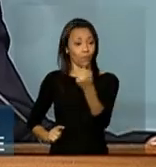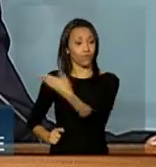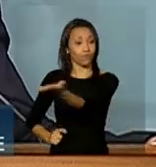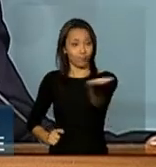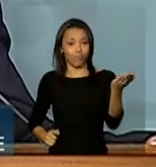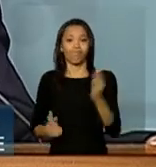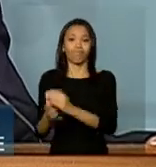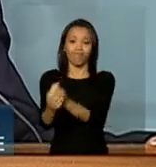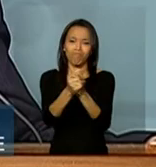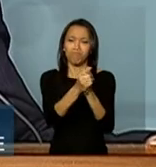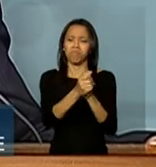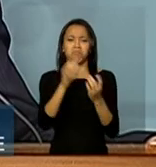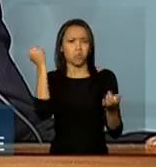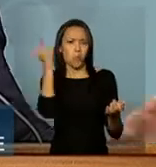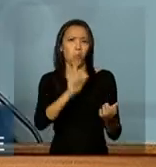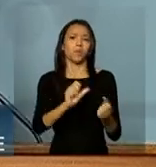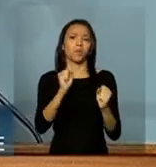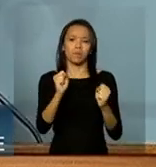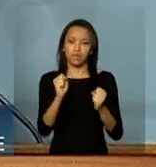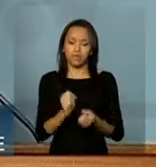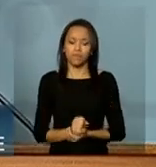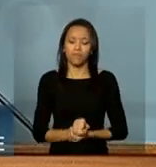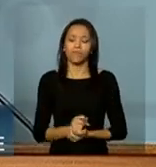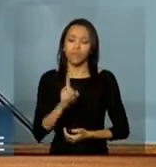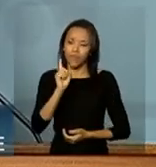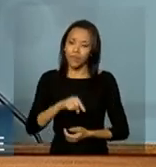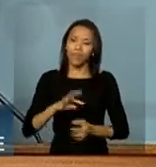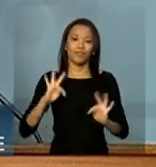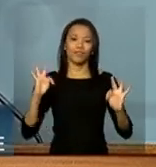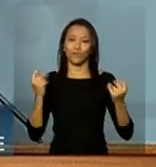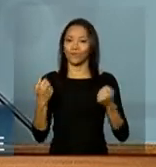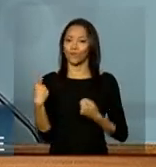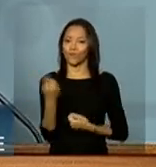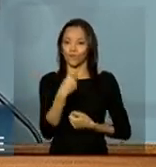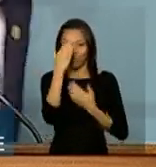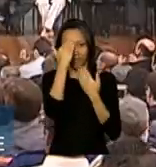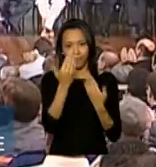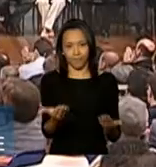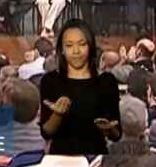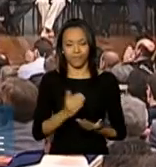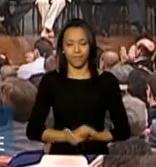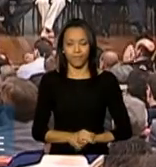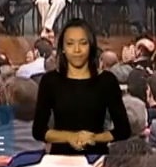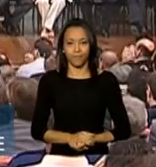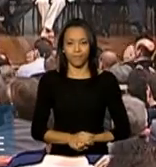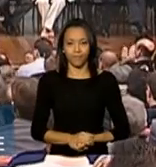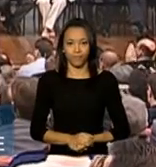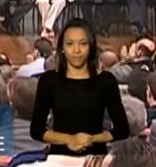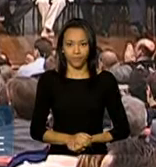por essa conquista, que é, sem dúvida nenhuma, de todos nós. Obrigado.